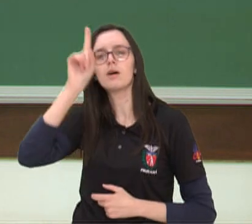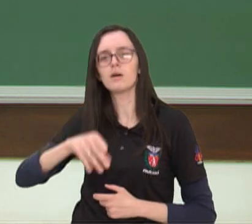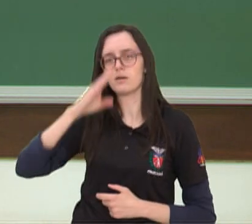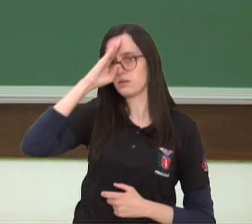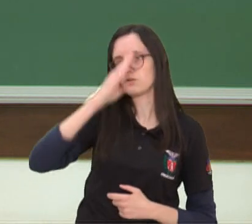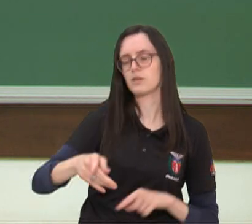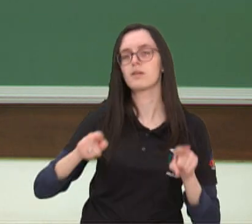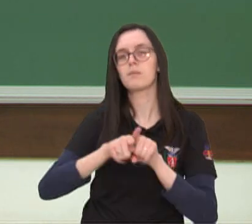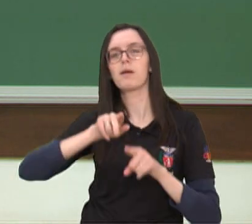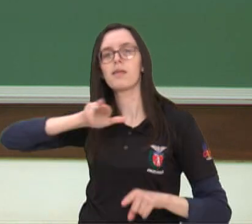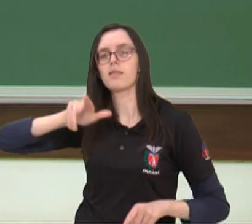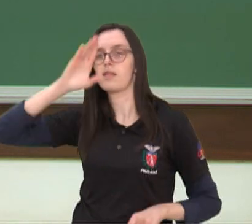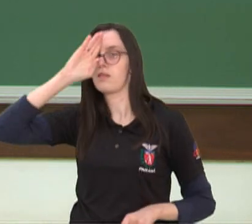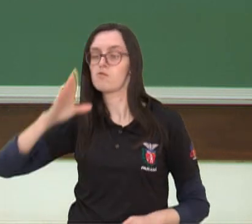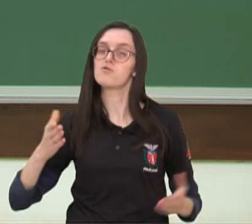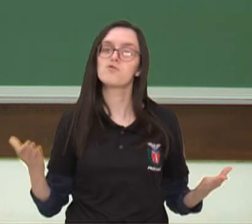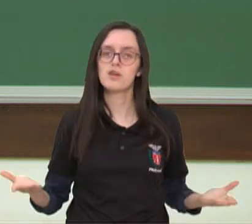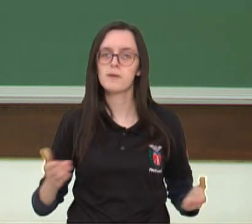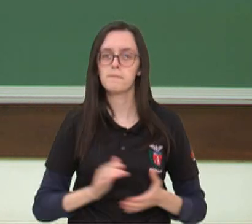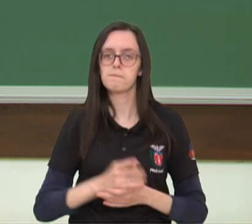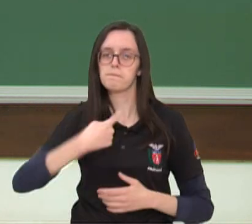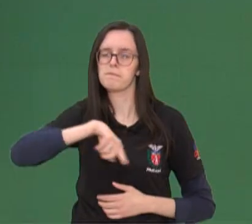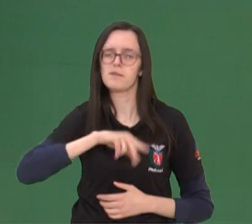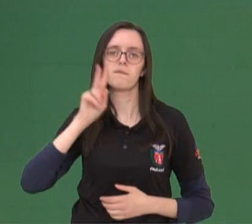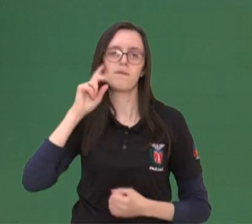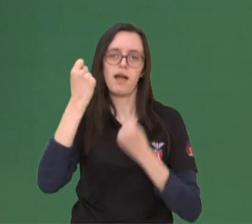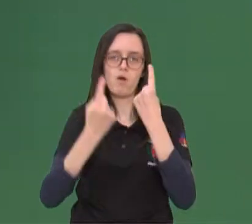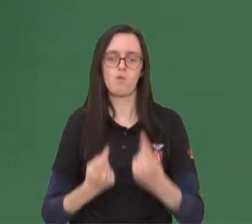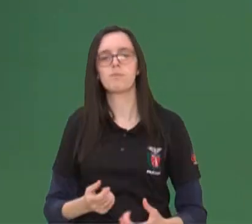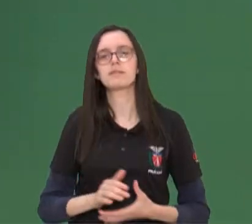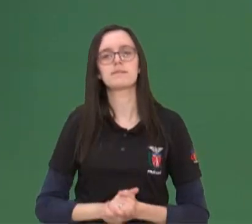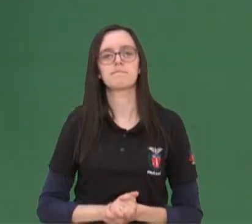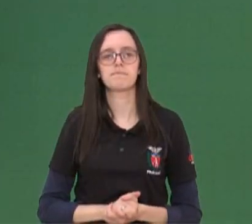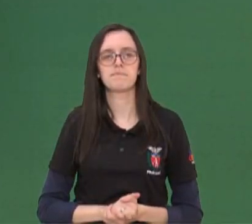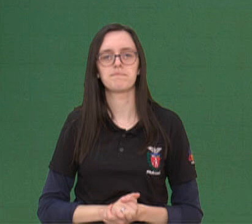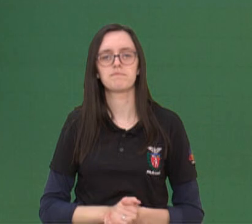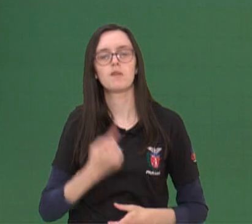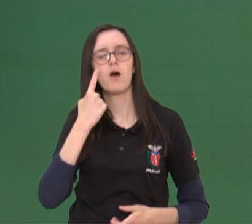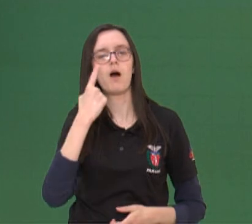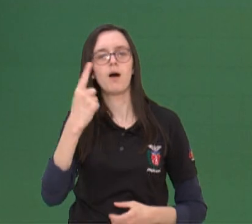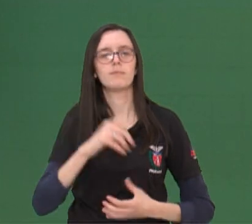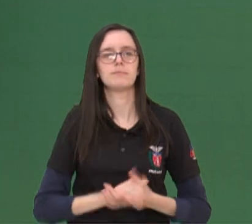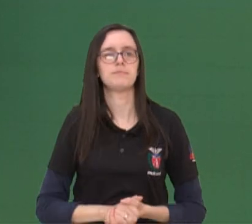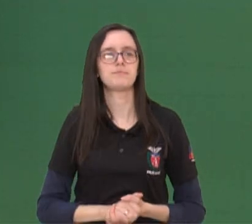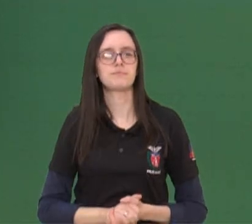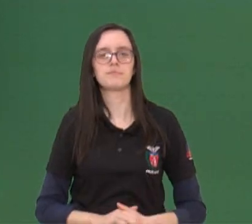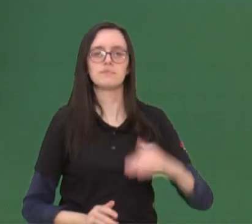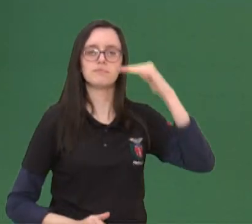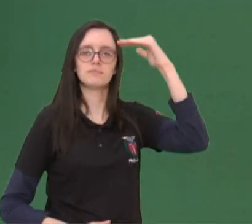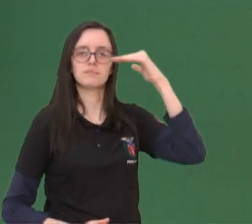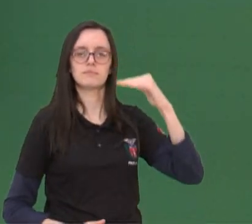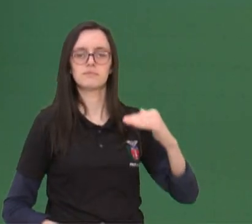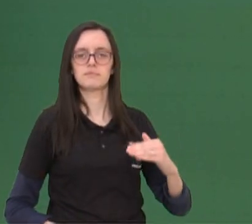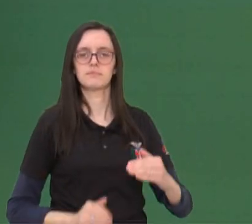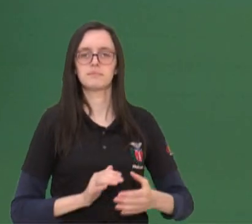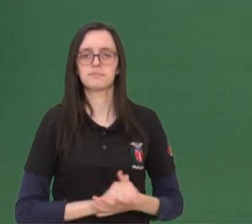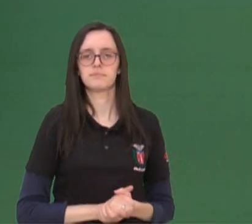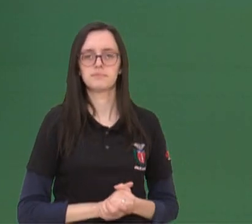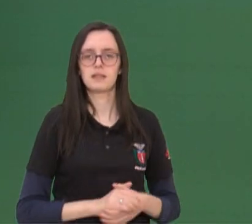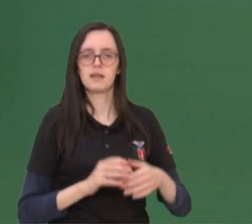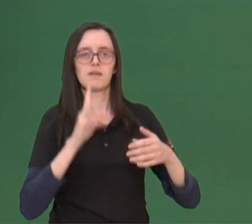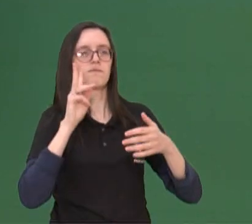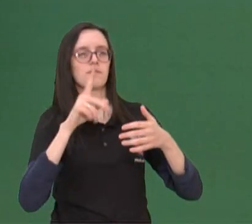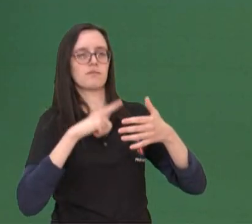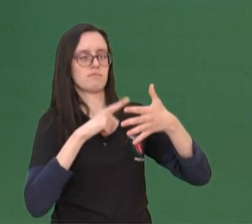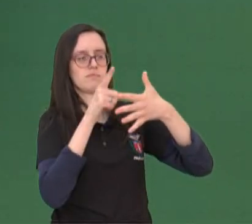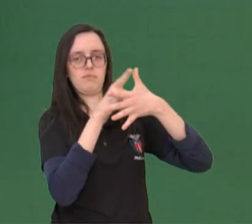ou indefinido? Vamos ver algumas. Ó, o de mais o do. O de mais